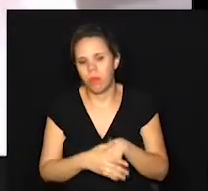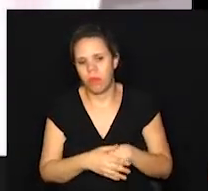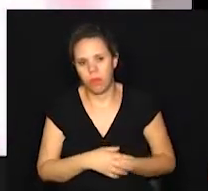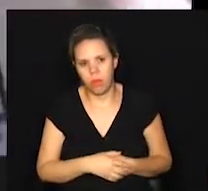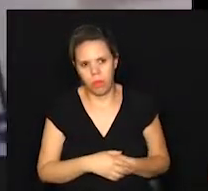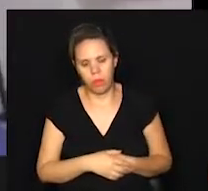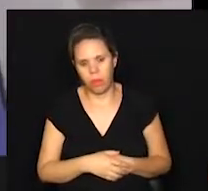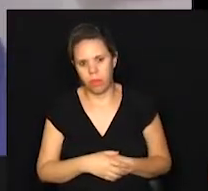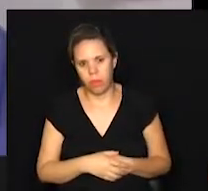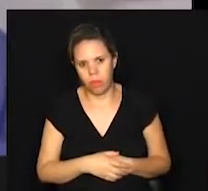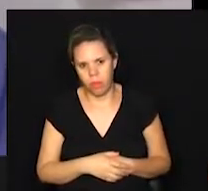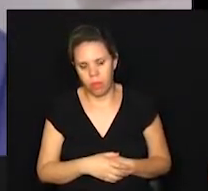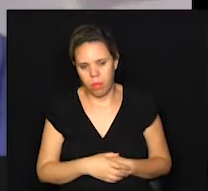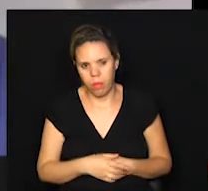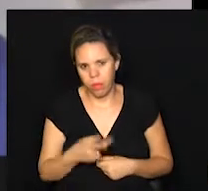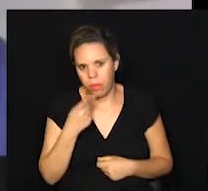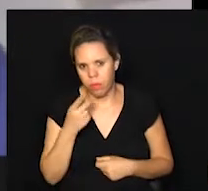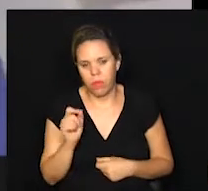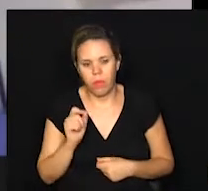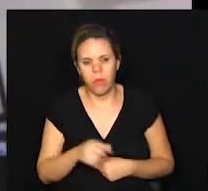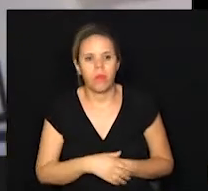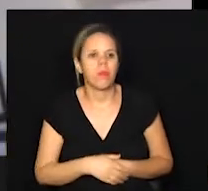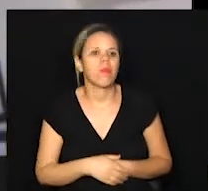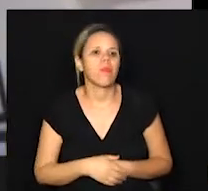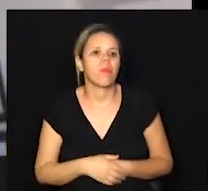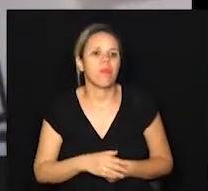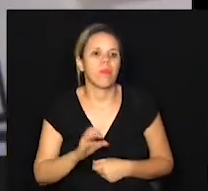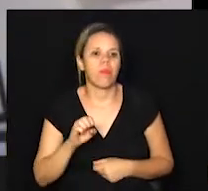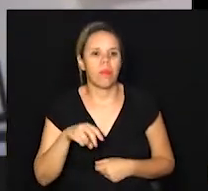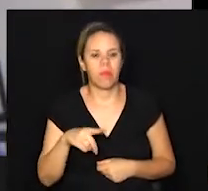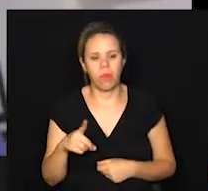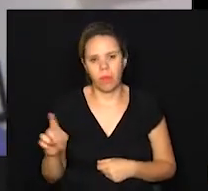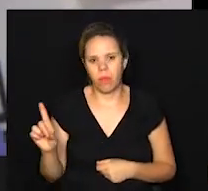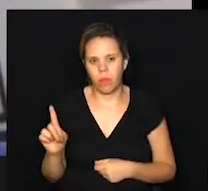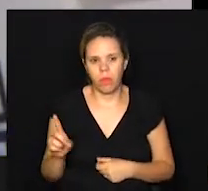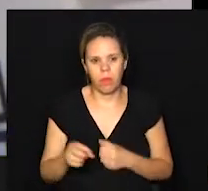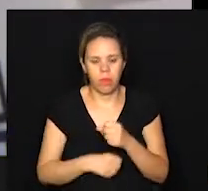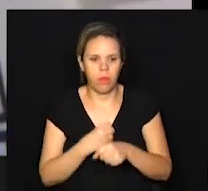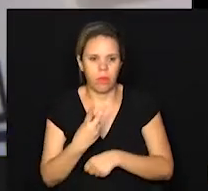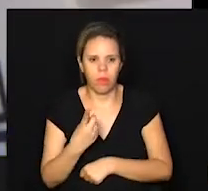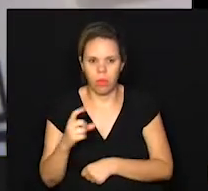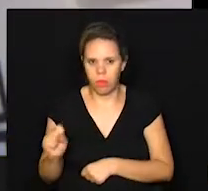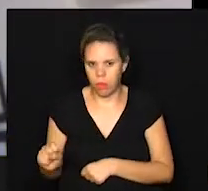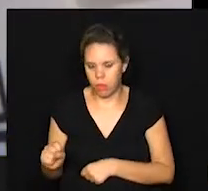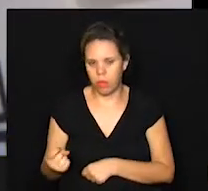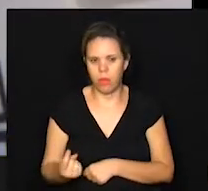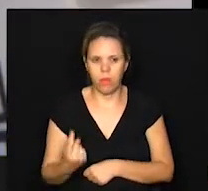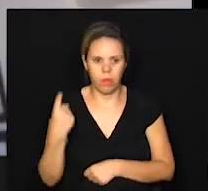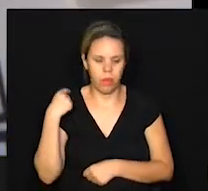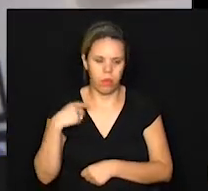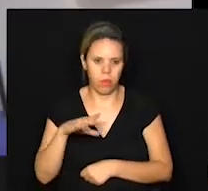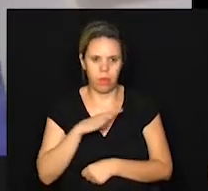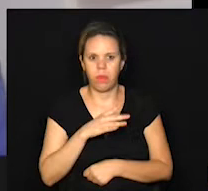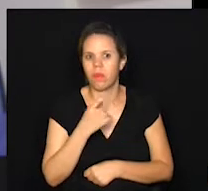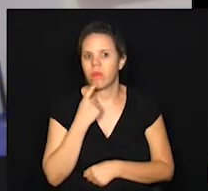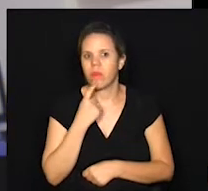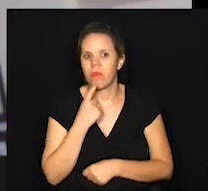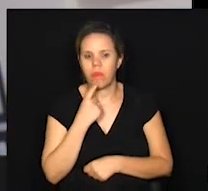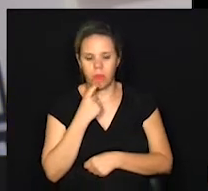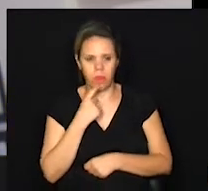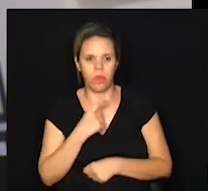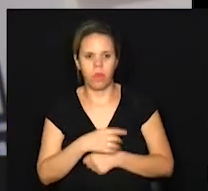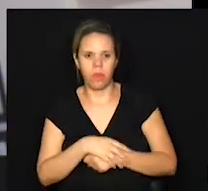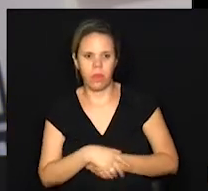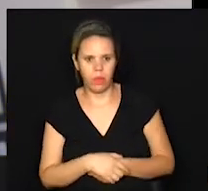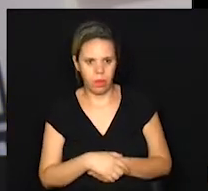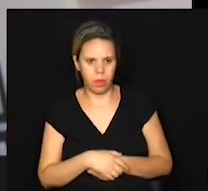dar uma pista aí do que eu estou falando, no ENAD de 2018, na cidade de Campinas, né,